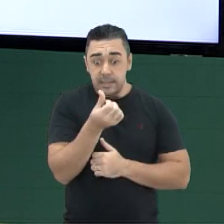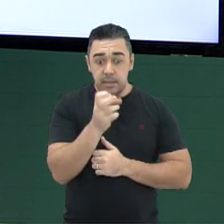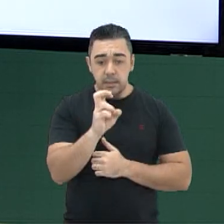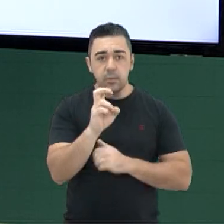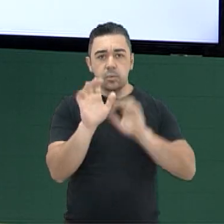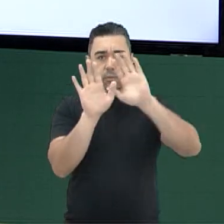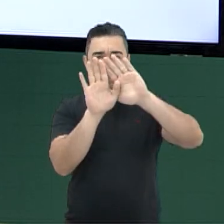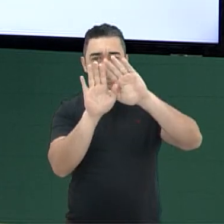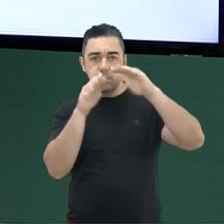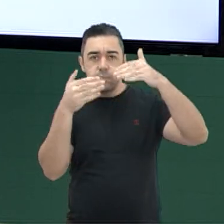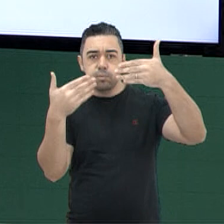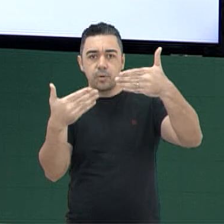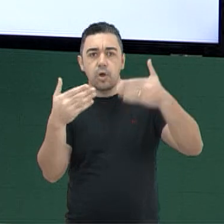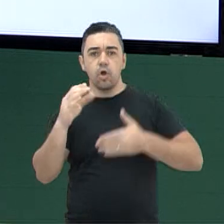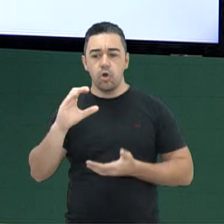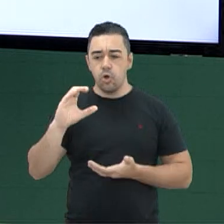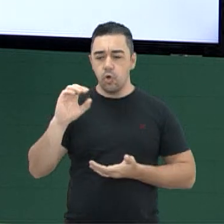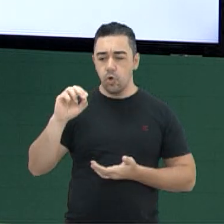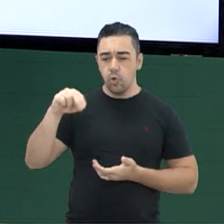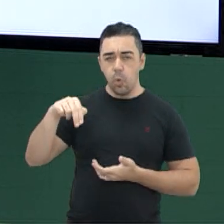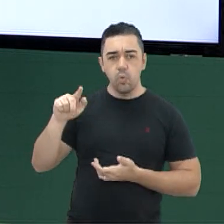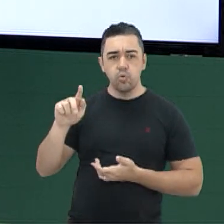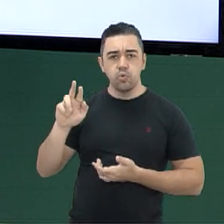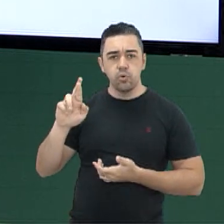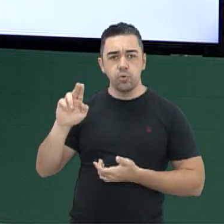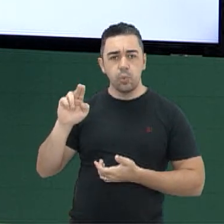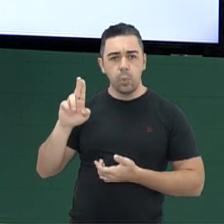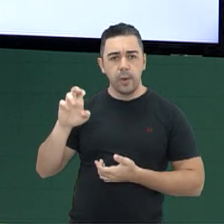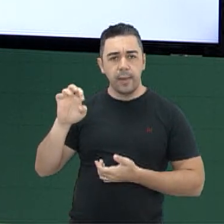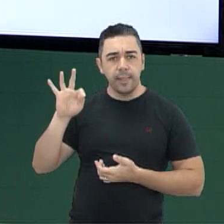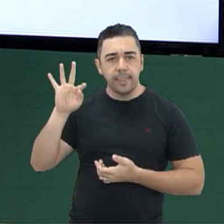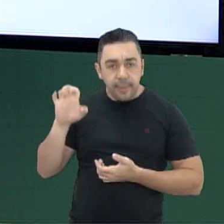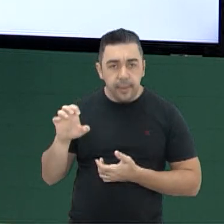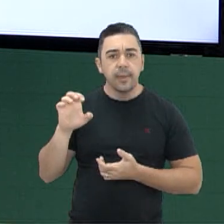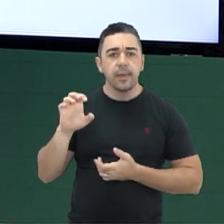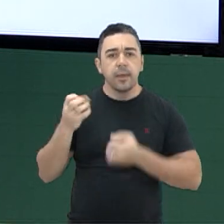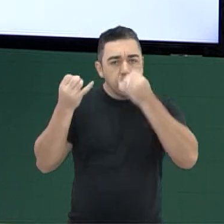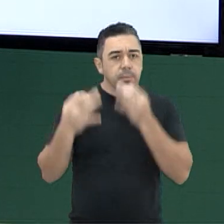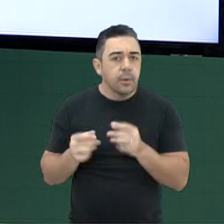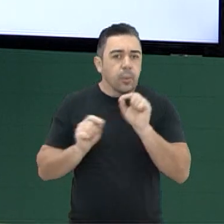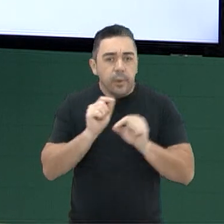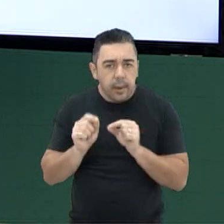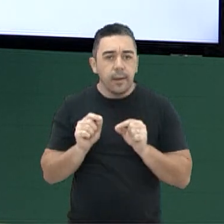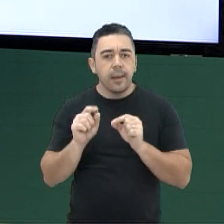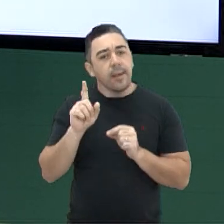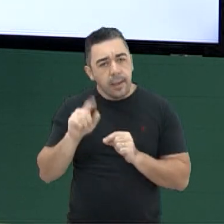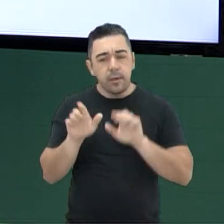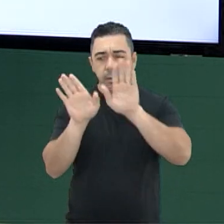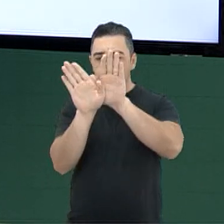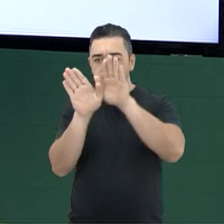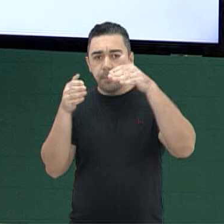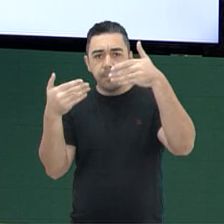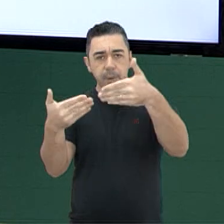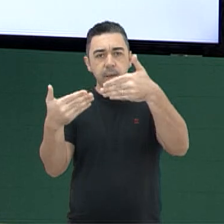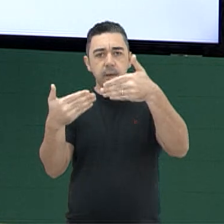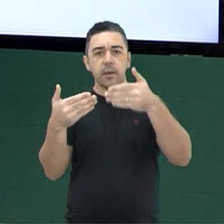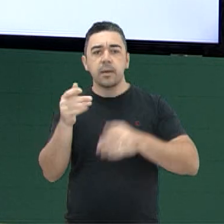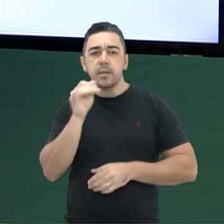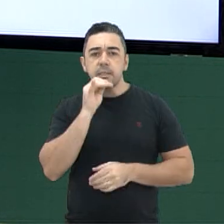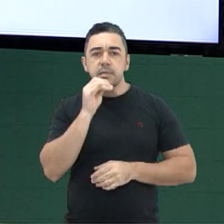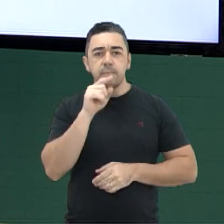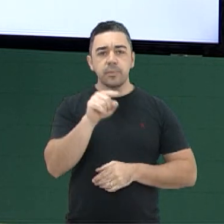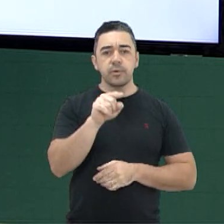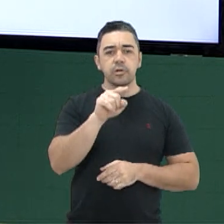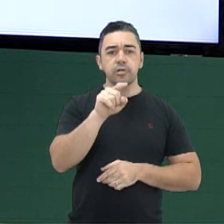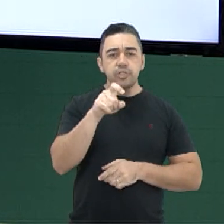falando que eles são congruentes, eles são semelhantes, eu posso dizer para vocês que ao rebater, esse ângulo